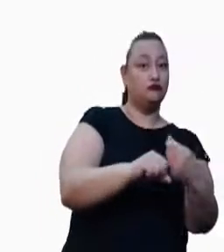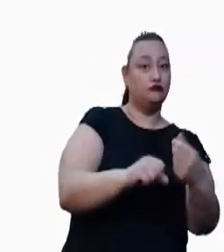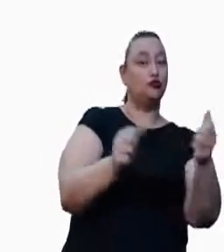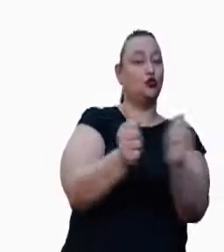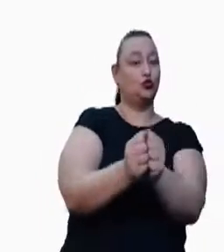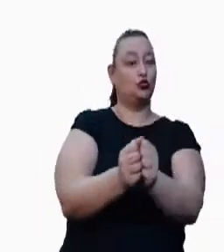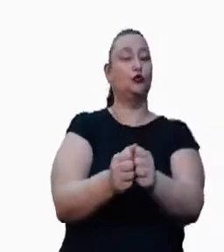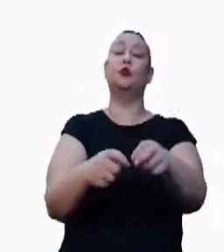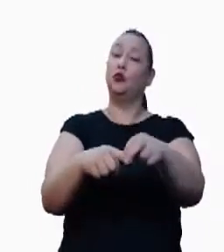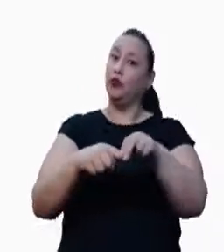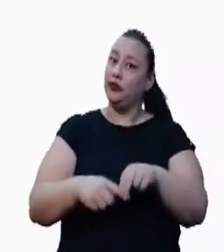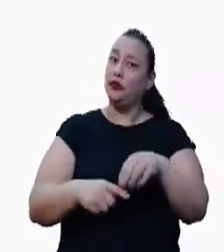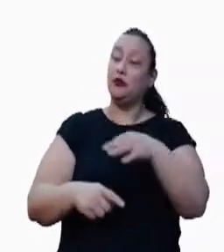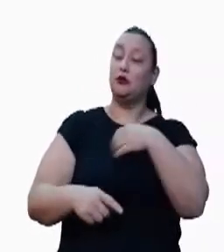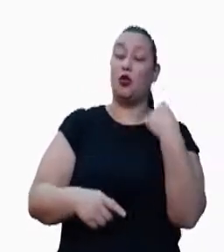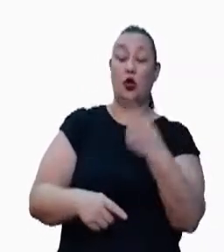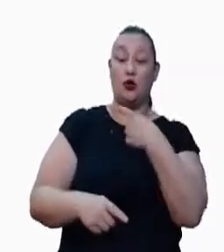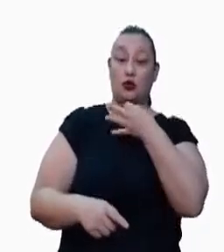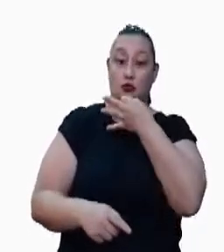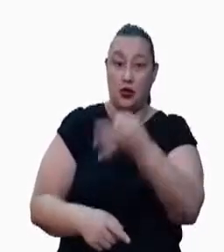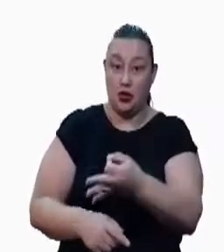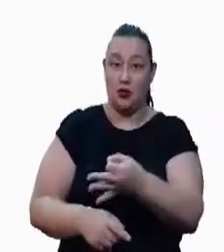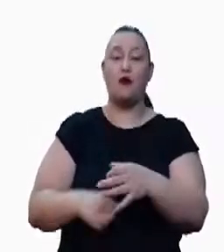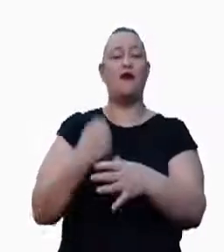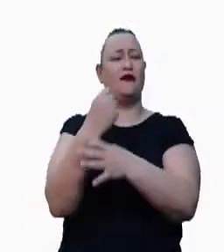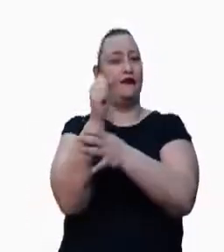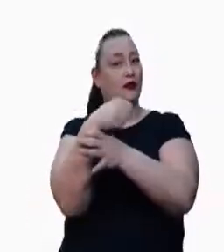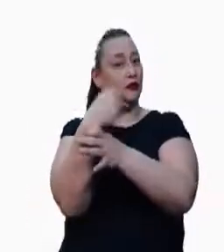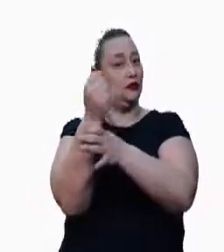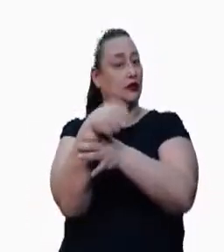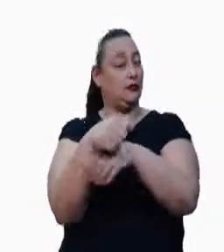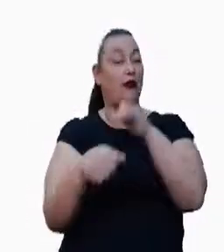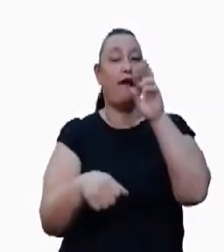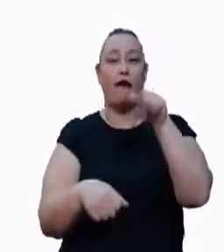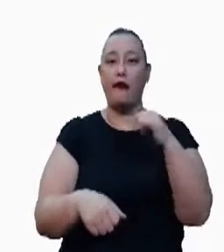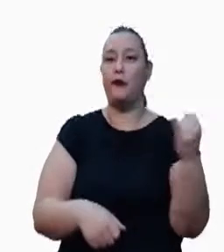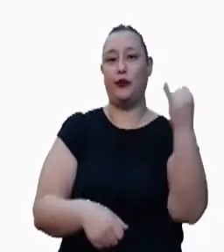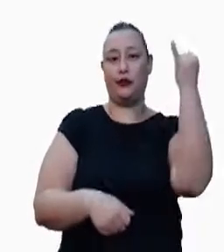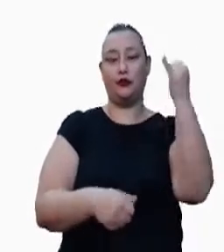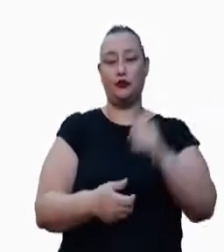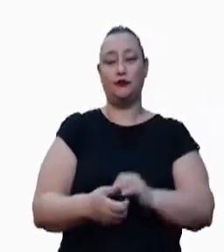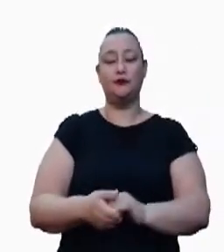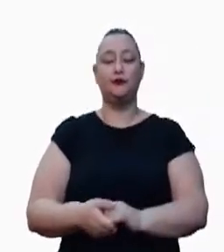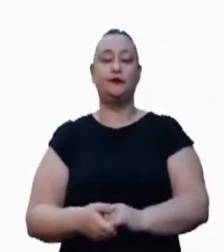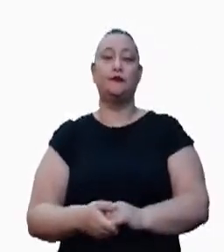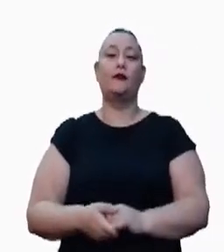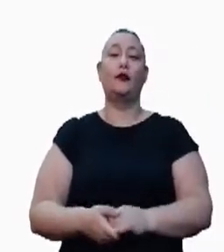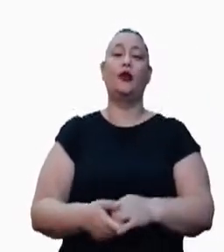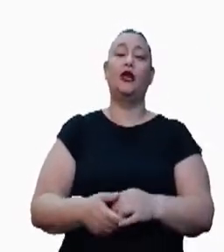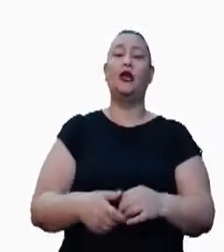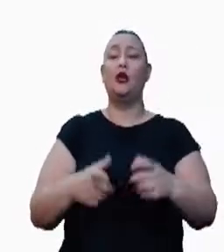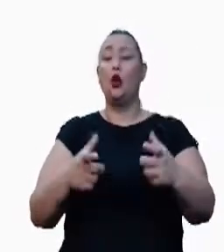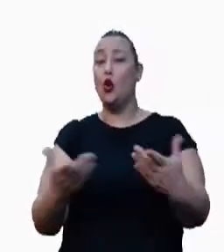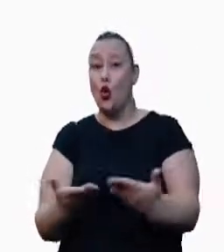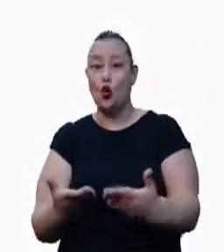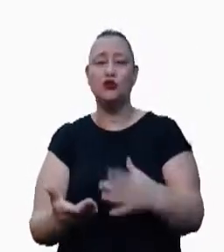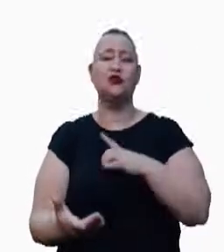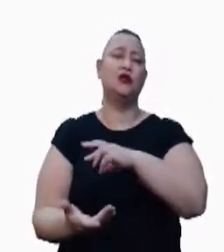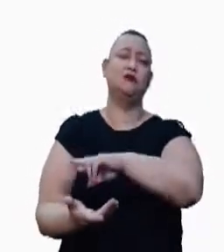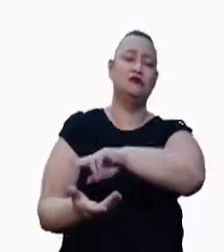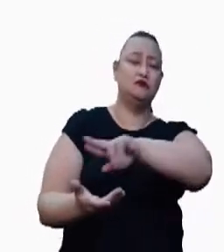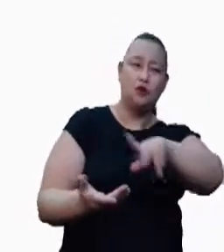indicação, né, nossa, de que a fisioterapia é realmente muito importante. Bom, e no mercado existem